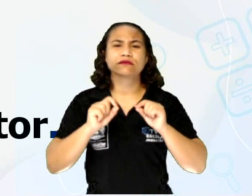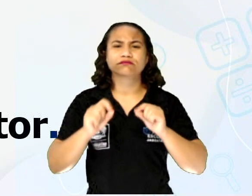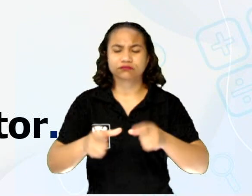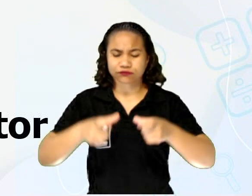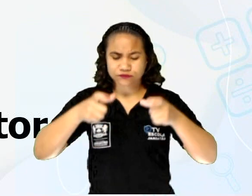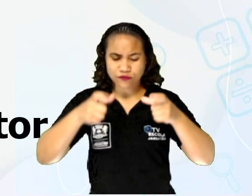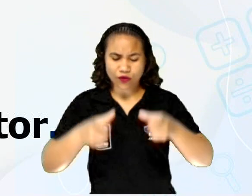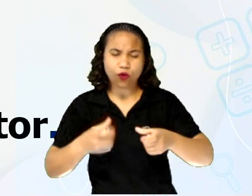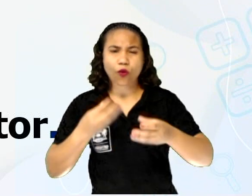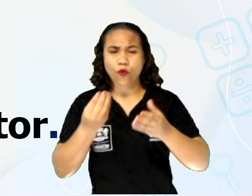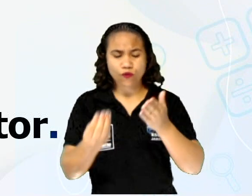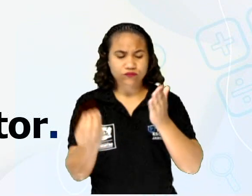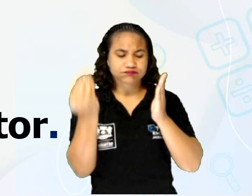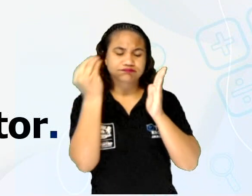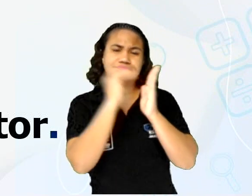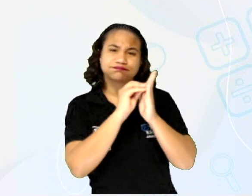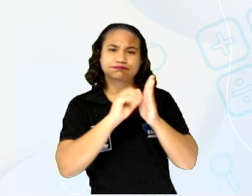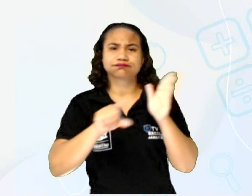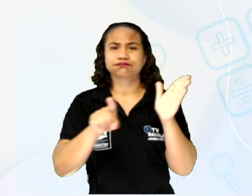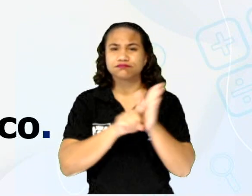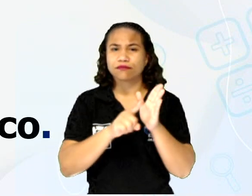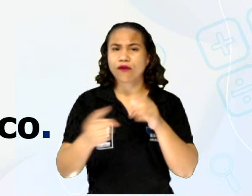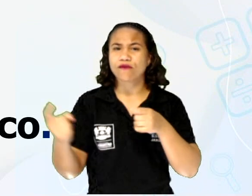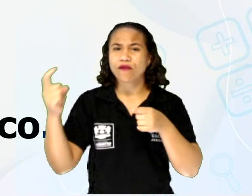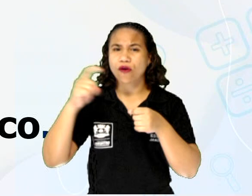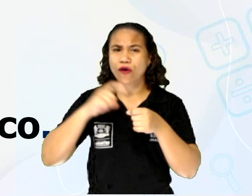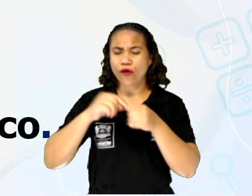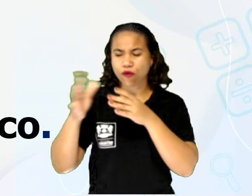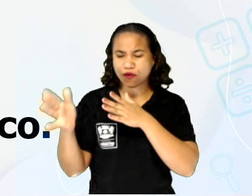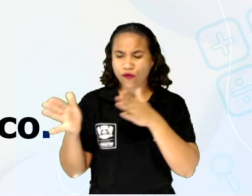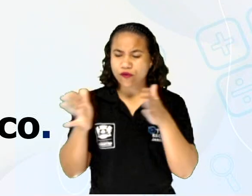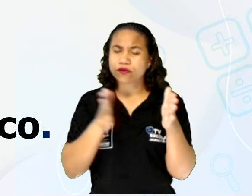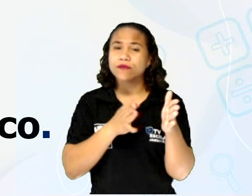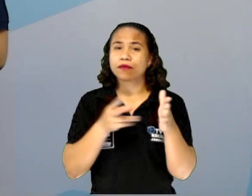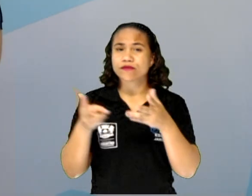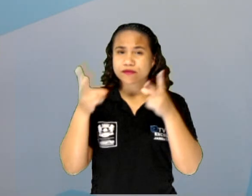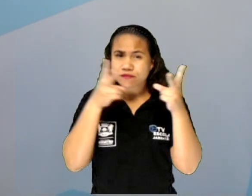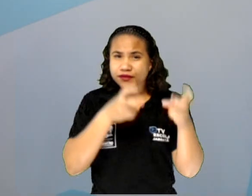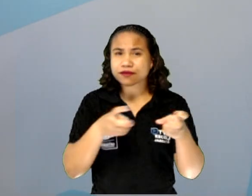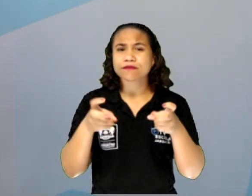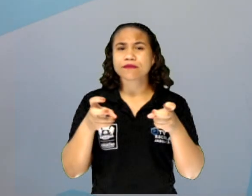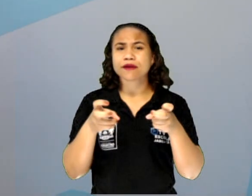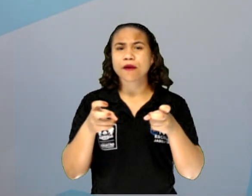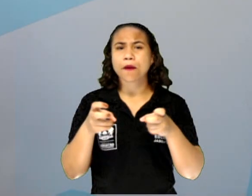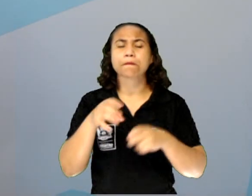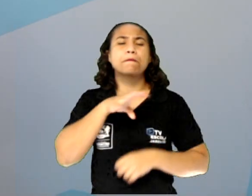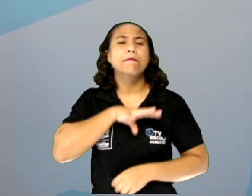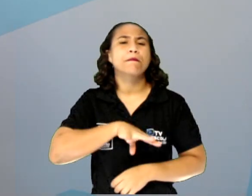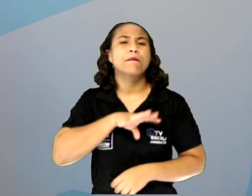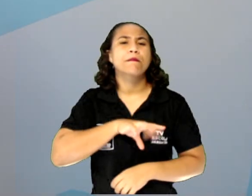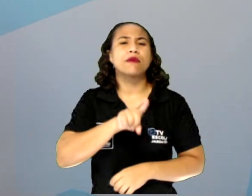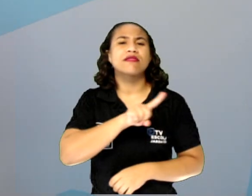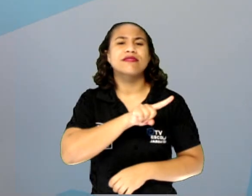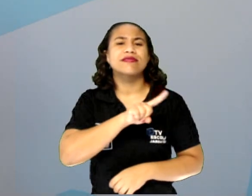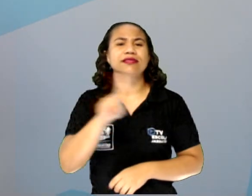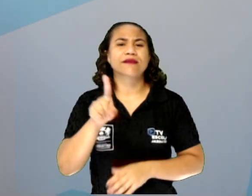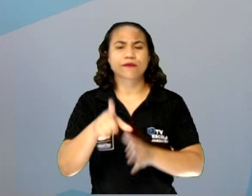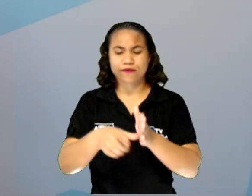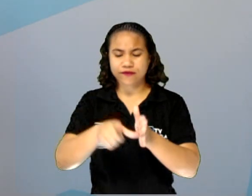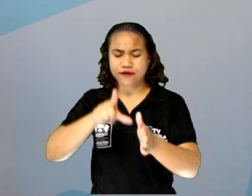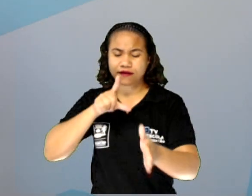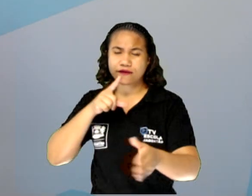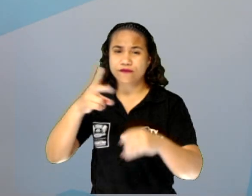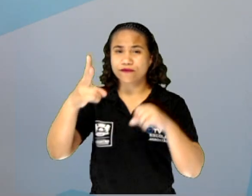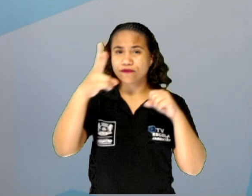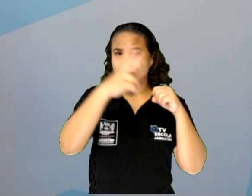negativa. Em português, deixa eu voltar aqui para vocês verem. Olha, em português o não ele vai ficar antes do